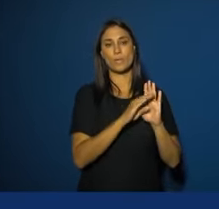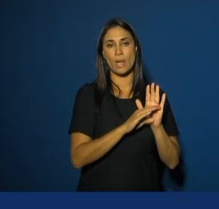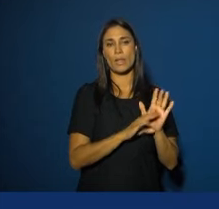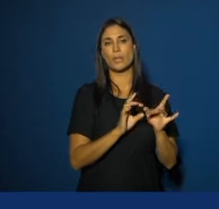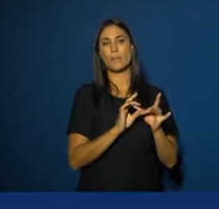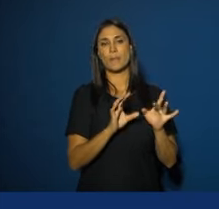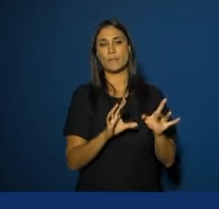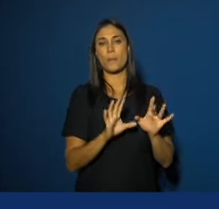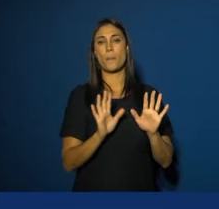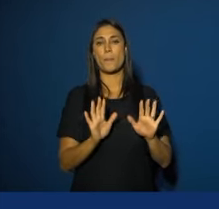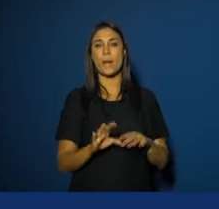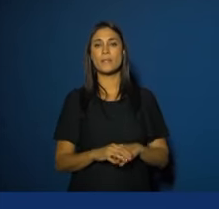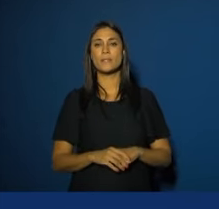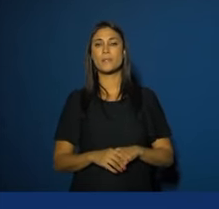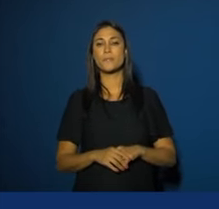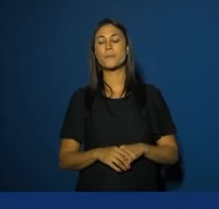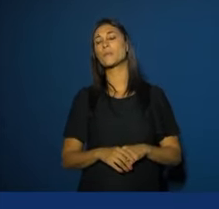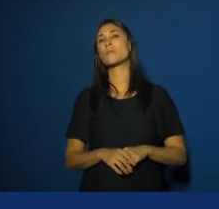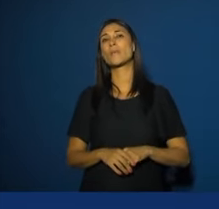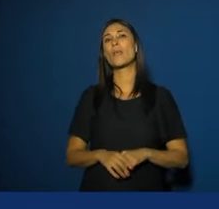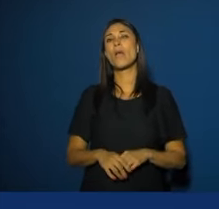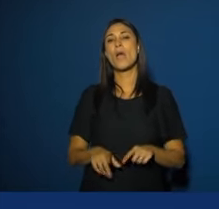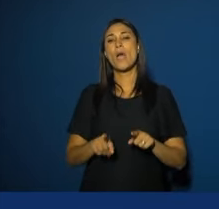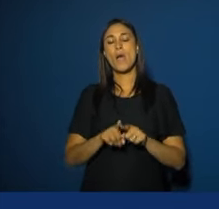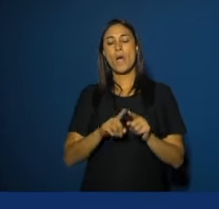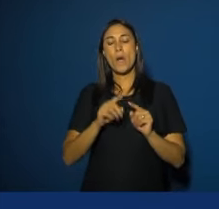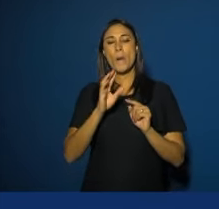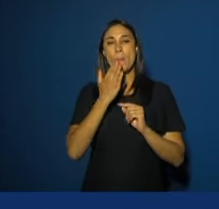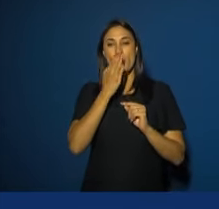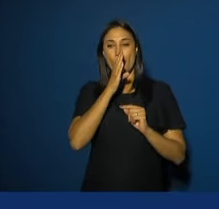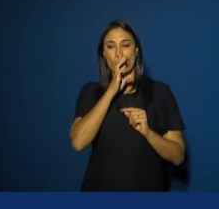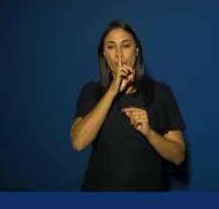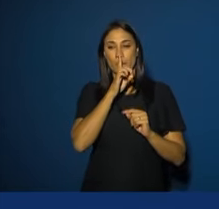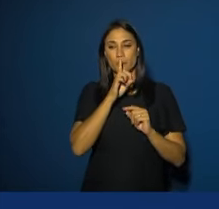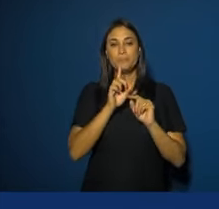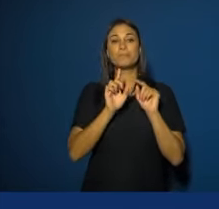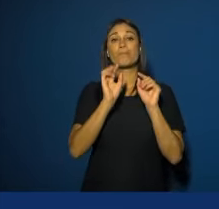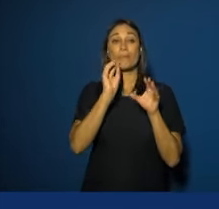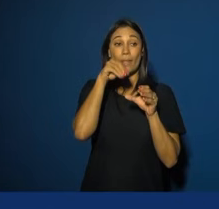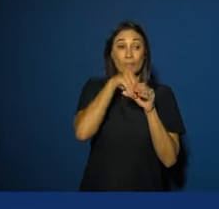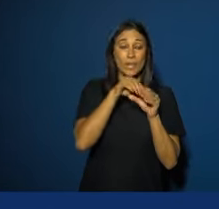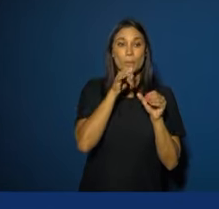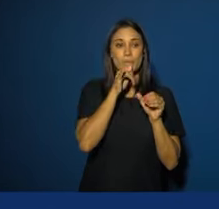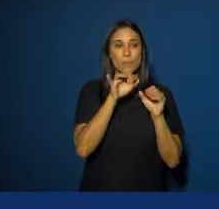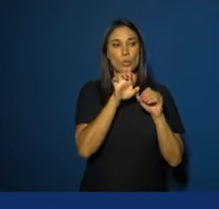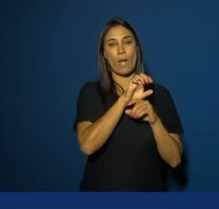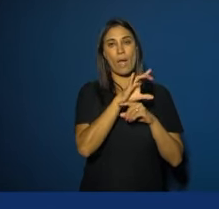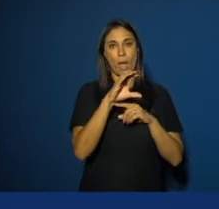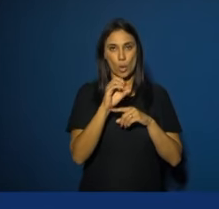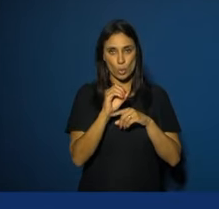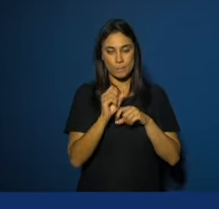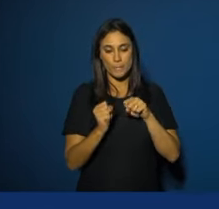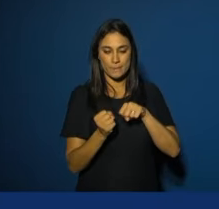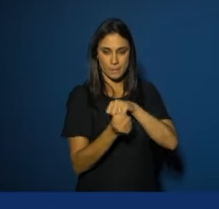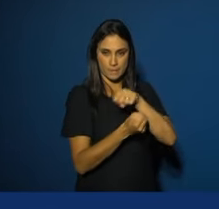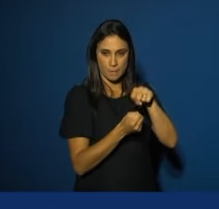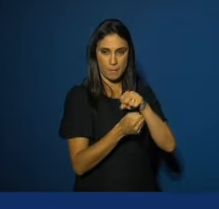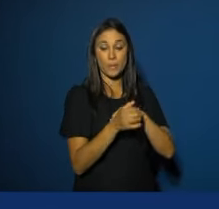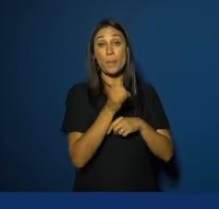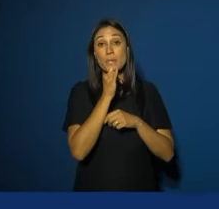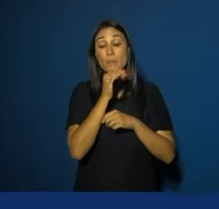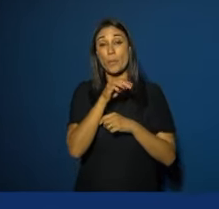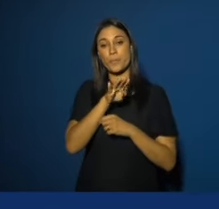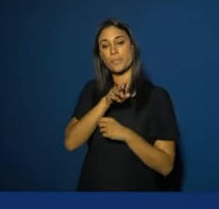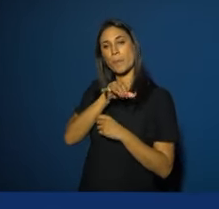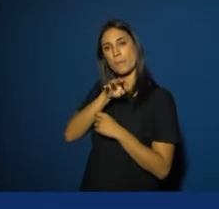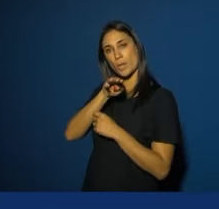vimos também isso. E nós entendemos também algumas complementariedades dentro dessa história do ecossistema. O primeiro ponto é a questão do